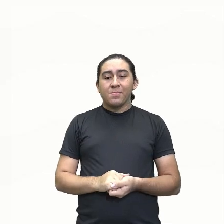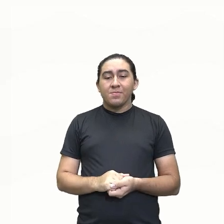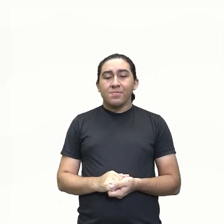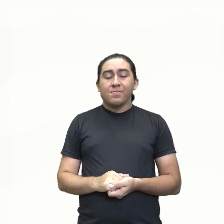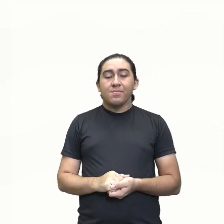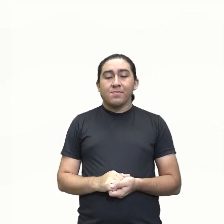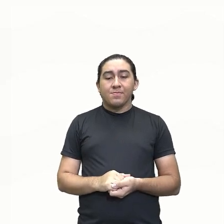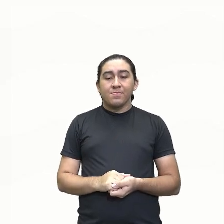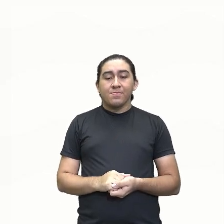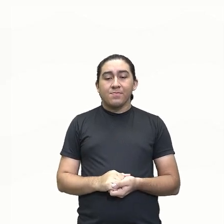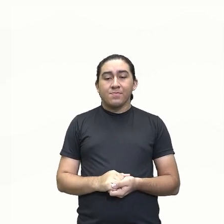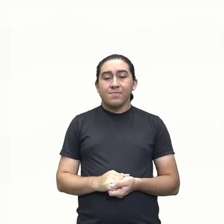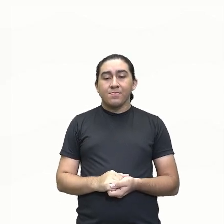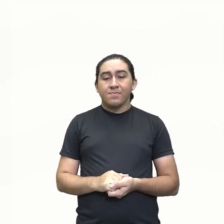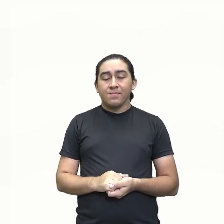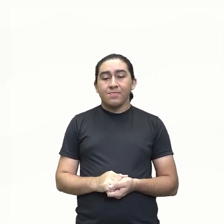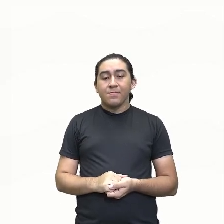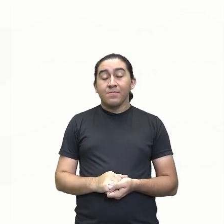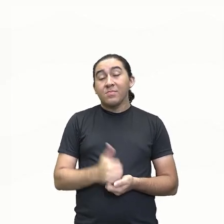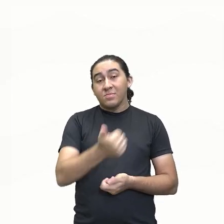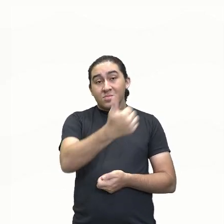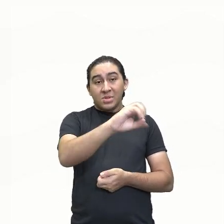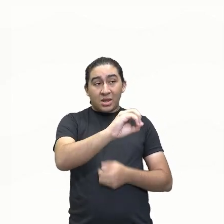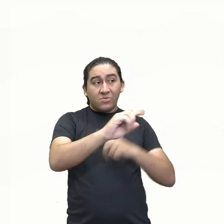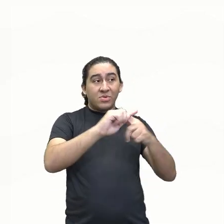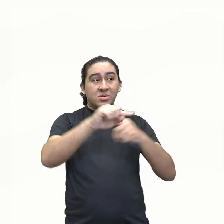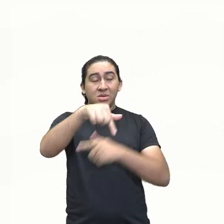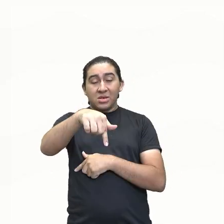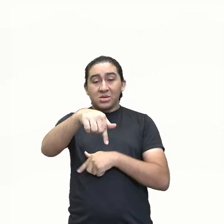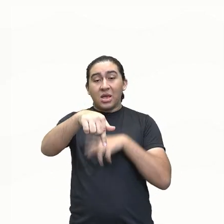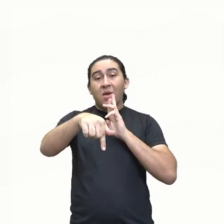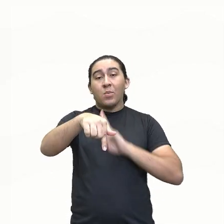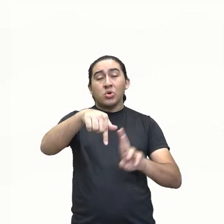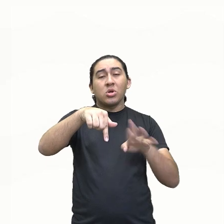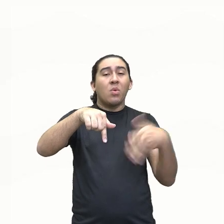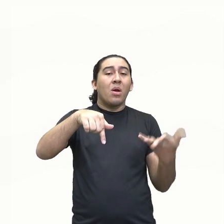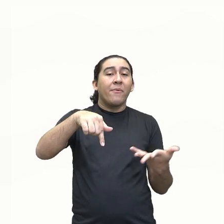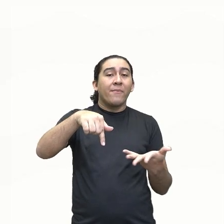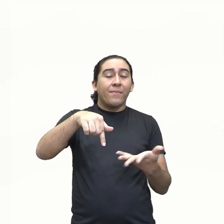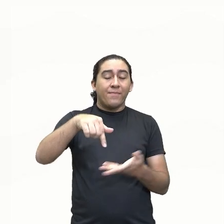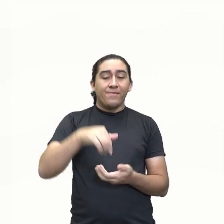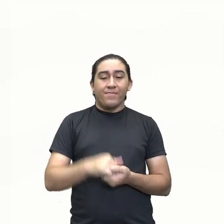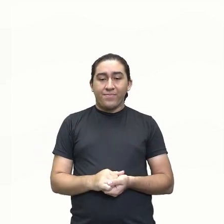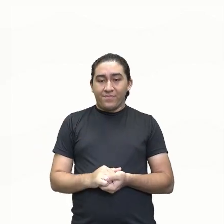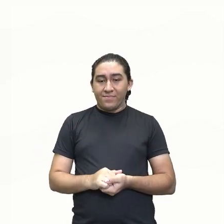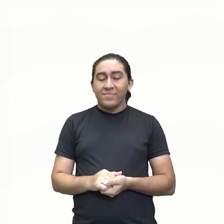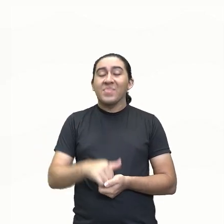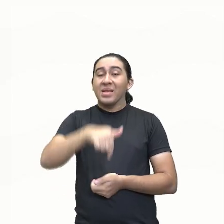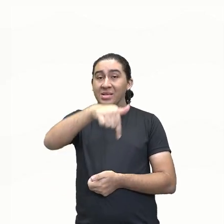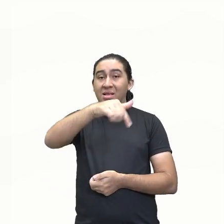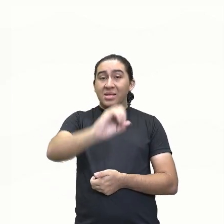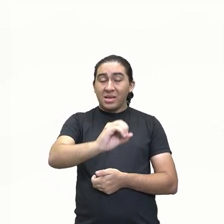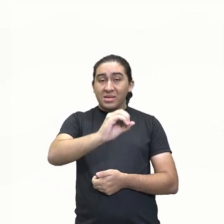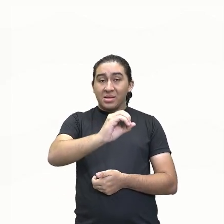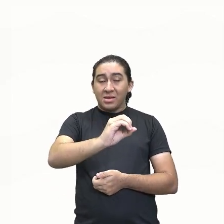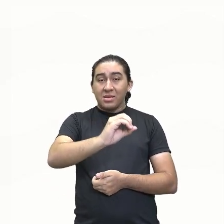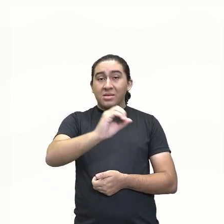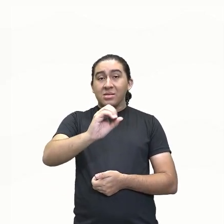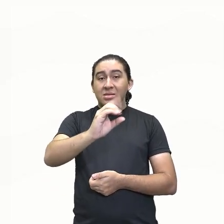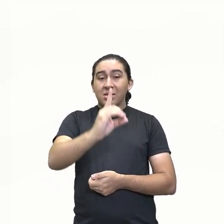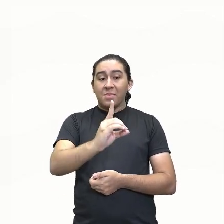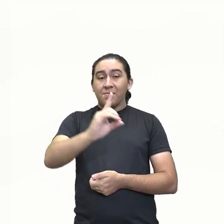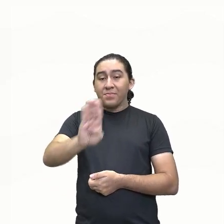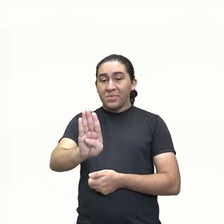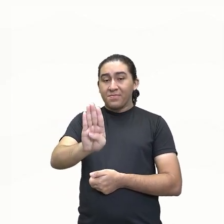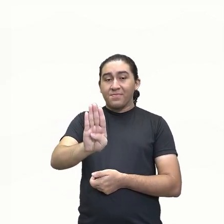e vamos substituir. Então, vai ficar 10 vezes 7. E 10 vezes 7, isso é igual a 70